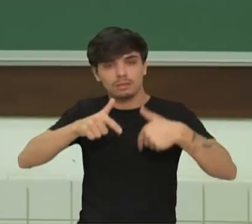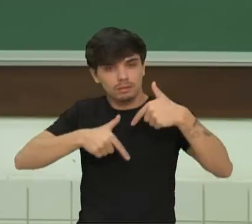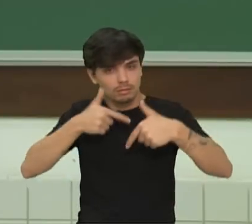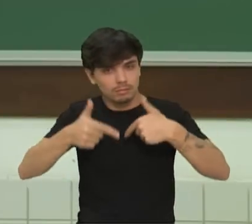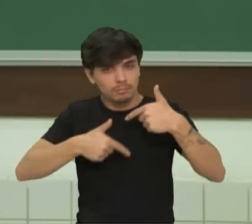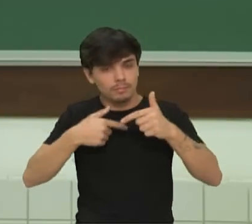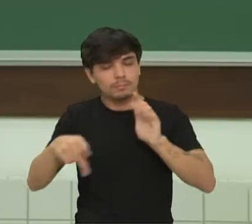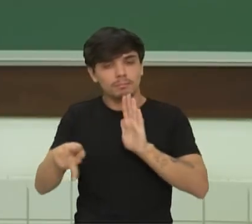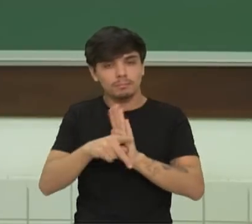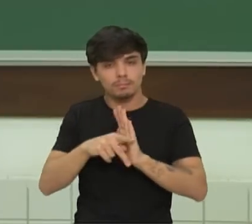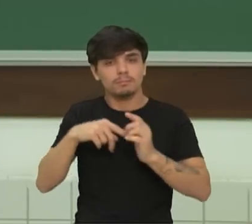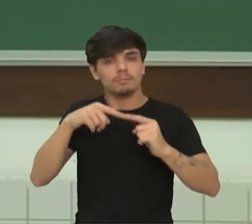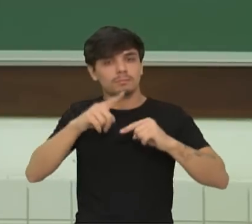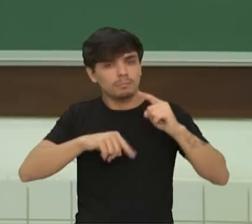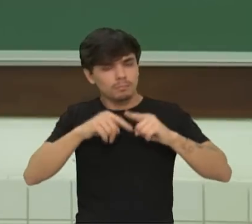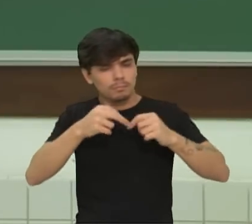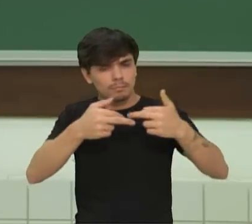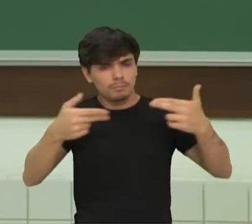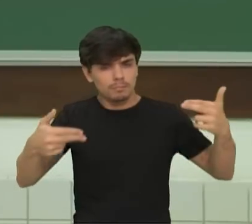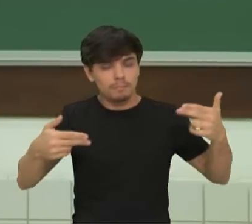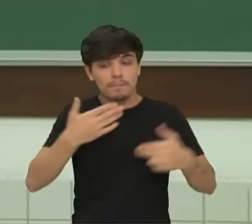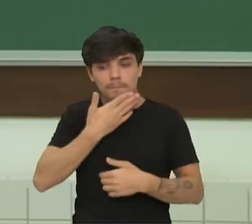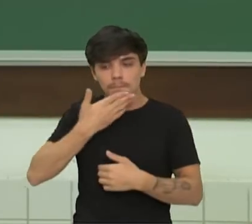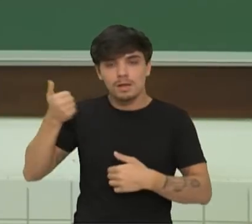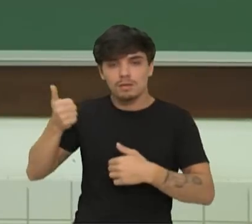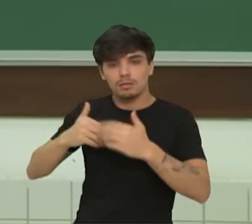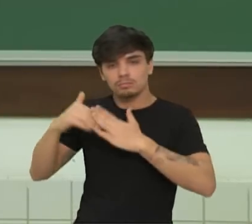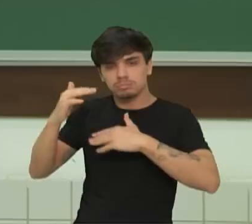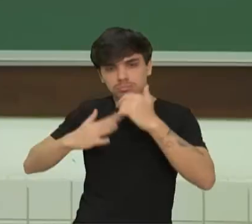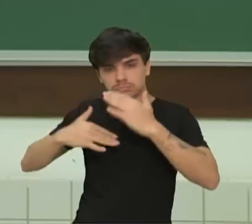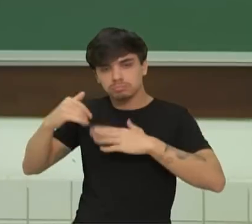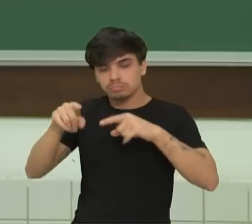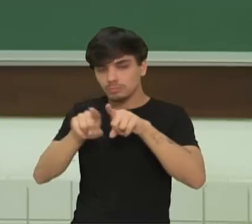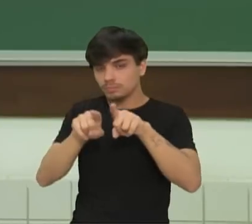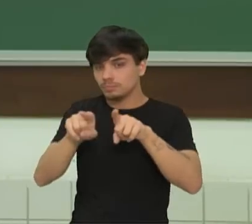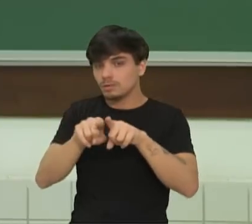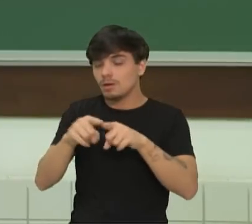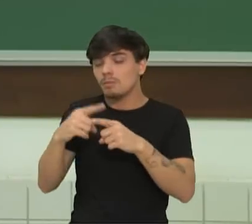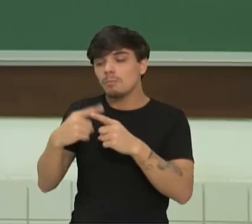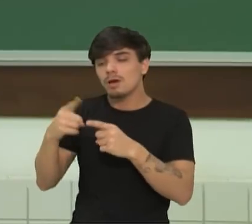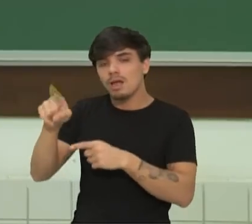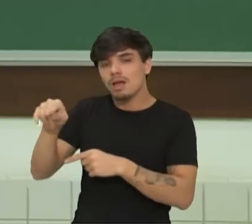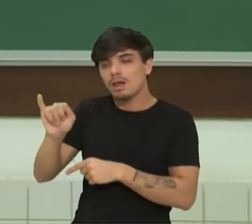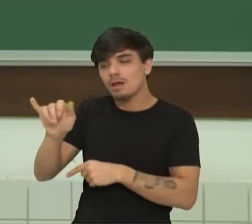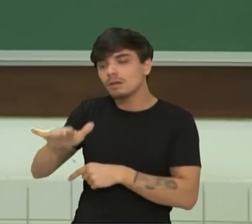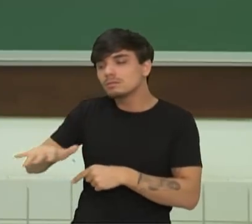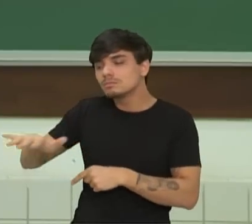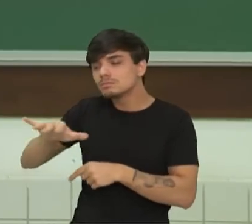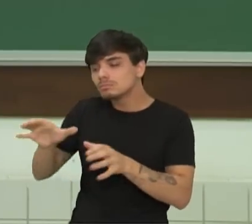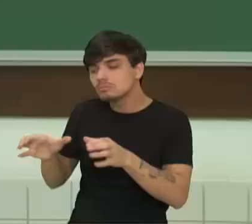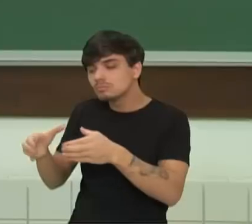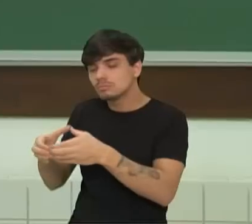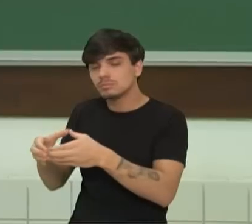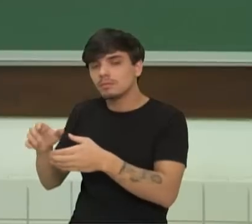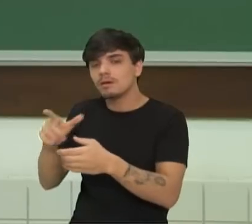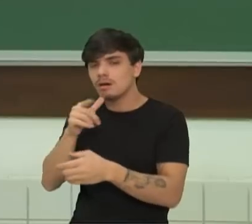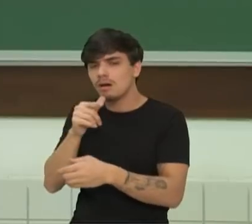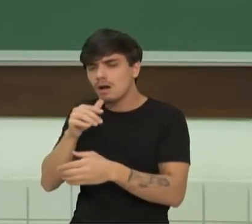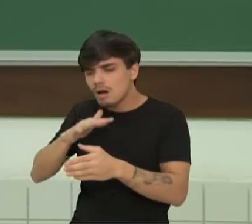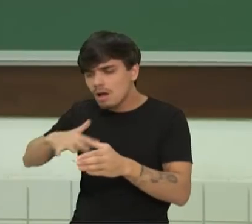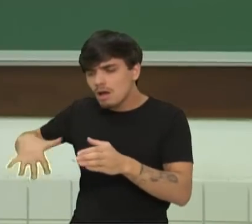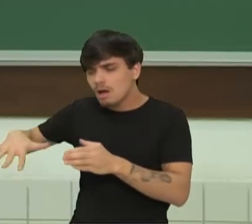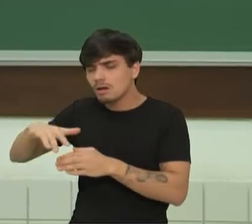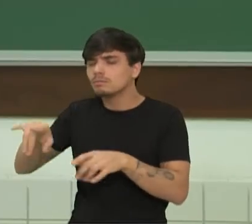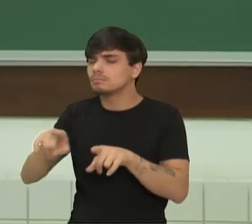tinha que melhorar a sua produção, né? Porque ela era uma ilha, ela era pequena, ela dependia disso, então ela